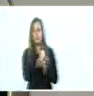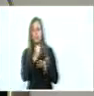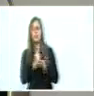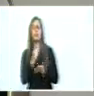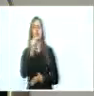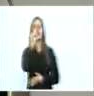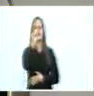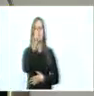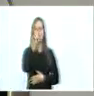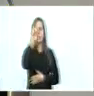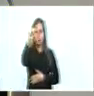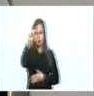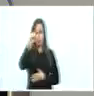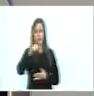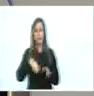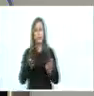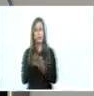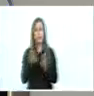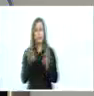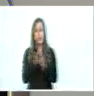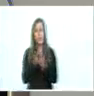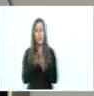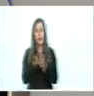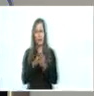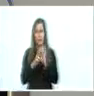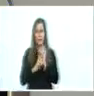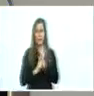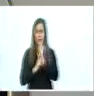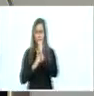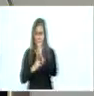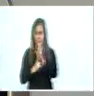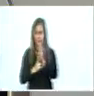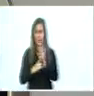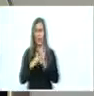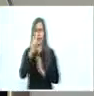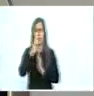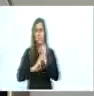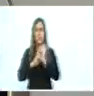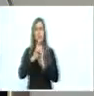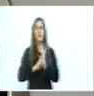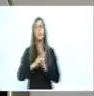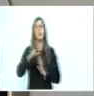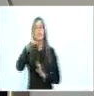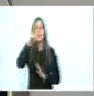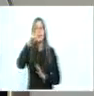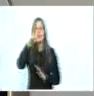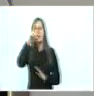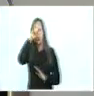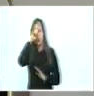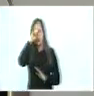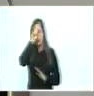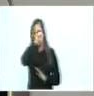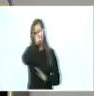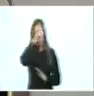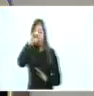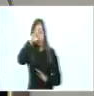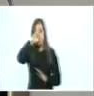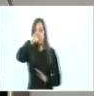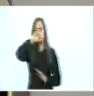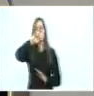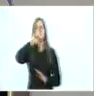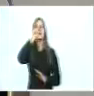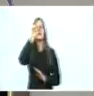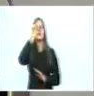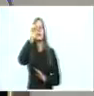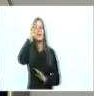SUS. Foi colocada a referência do Hospital São Sebastião, junto com a Luana, para contato, de forma que ela